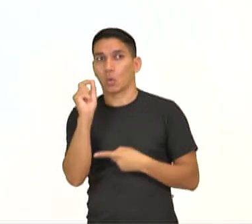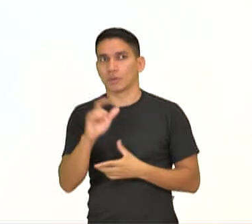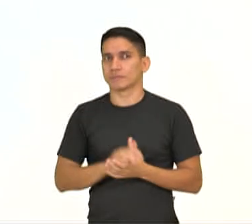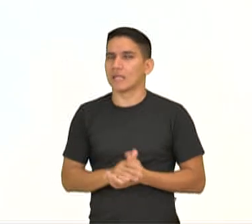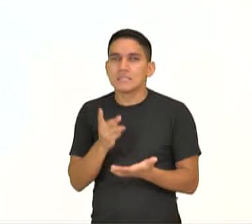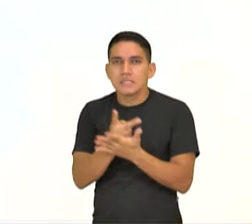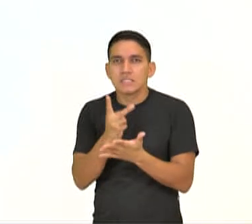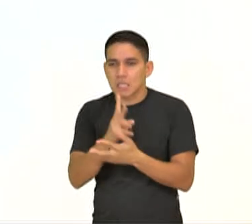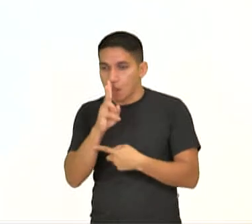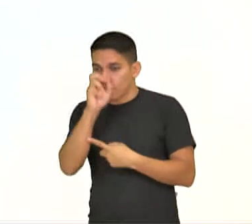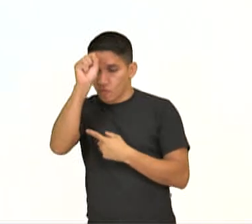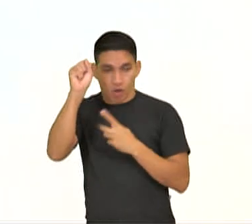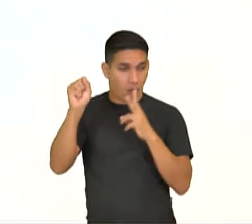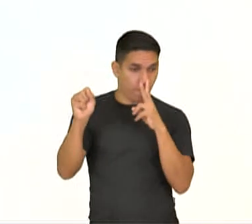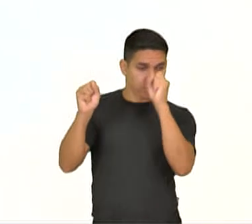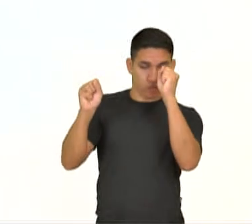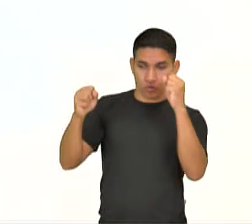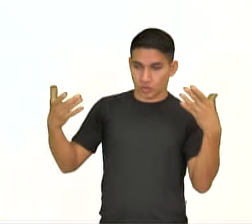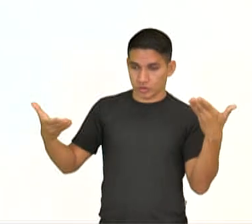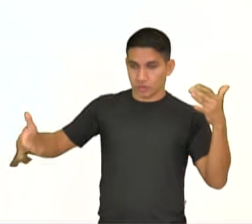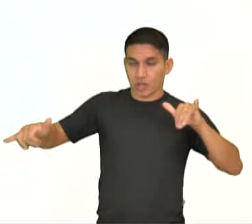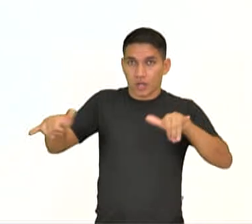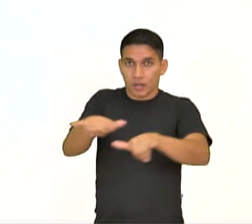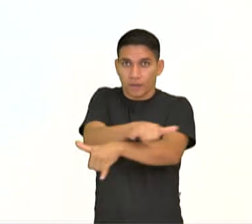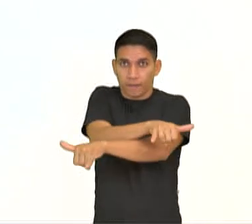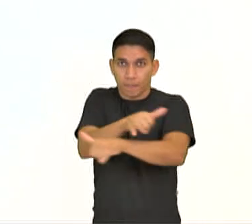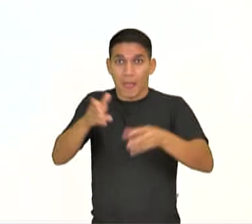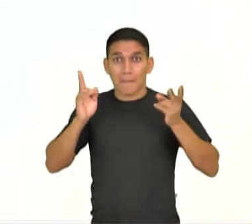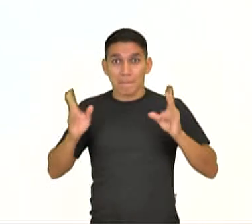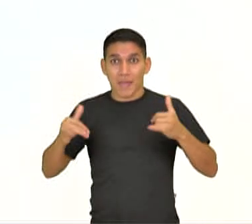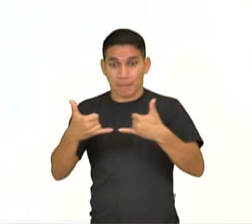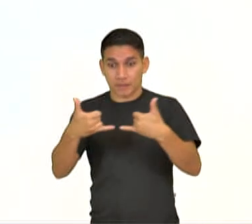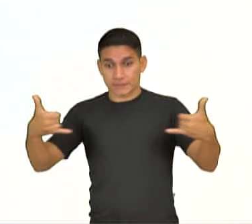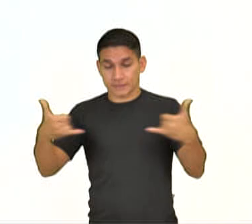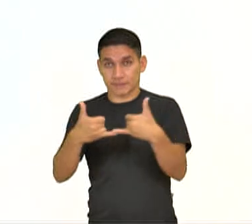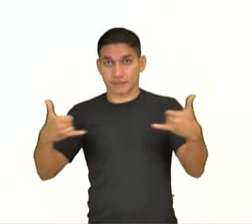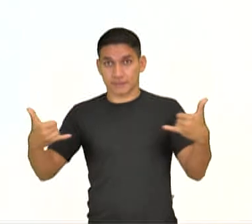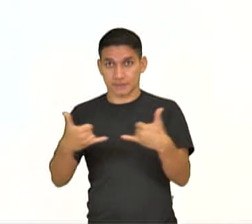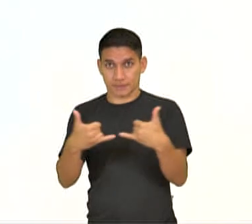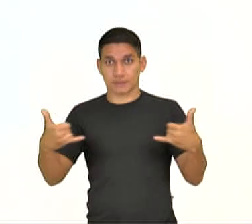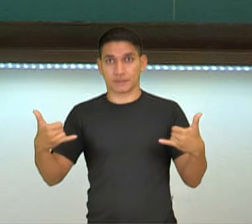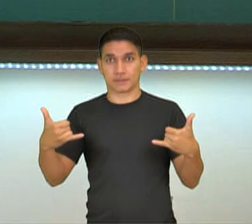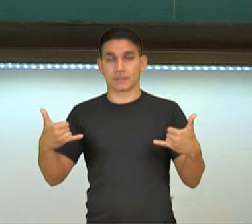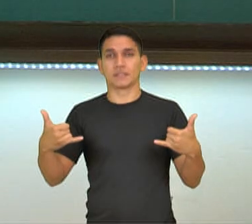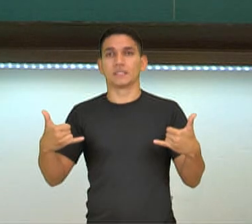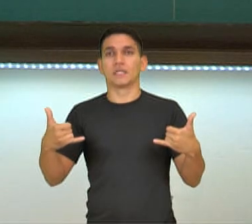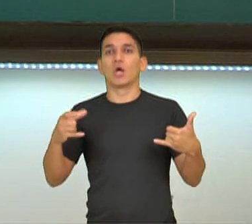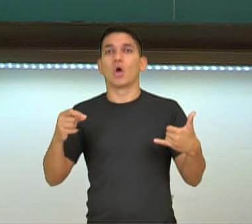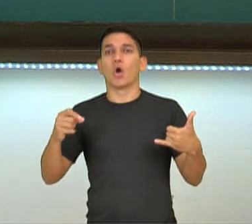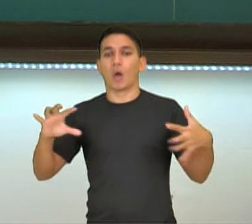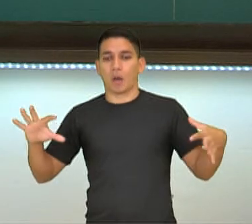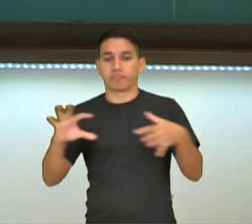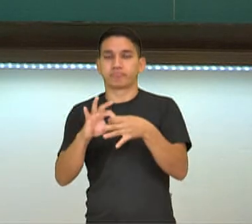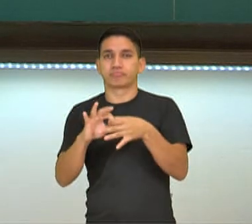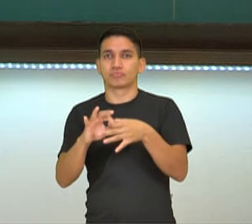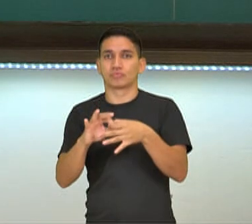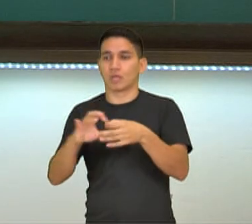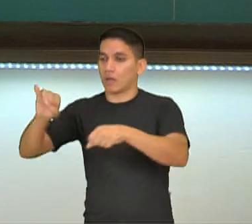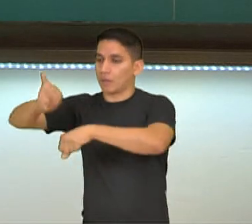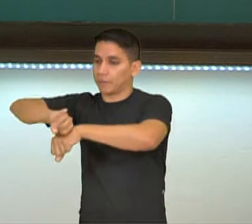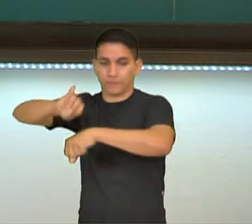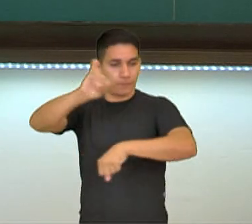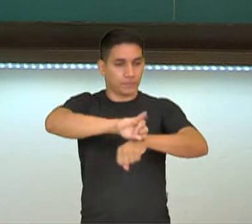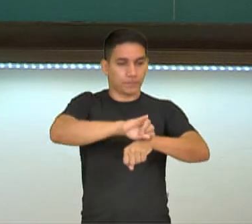forças trocadas estão na mesma linha da direção, tá? Na mesma linha da linha que liga o centro das duas